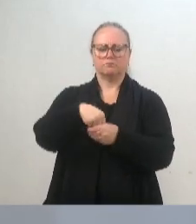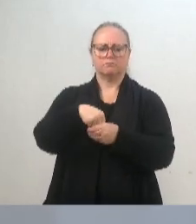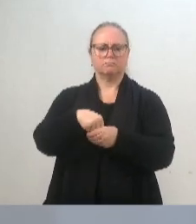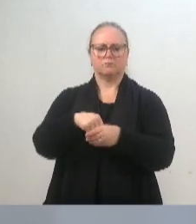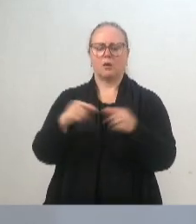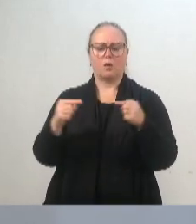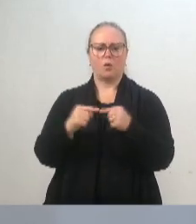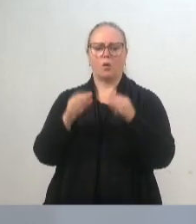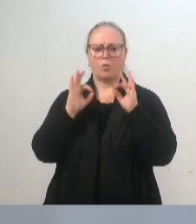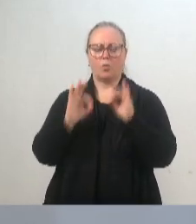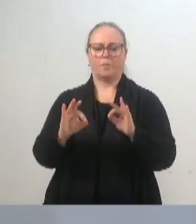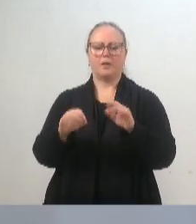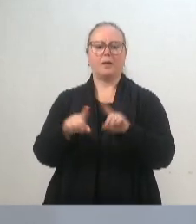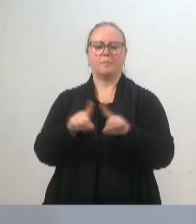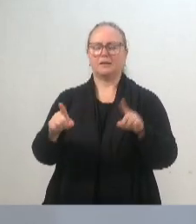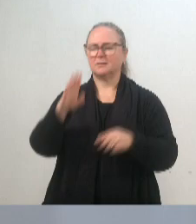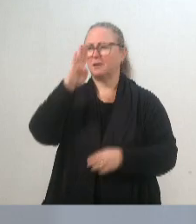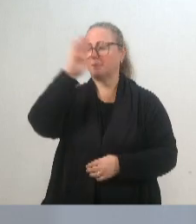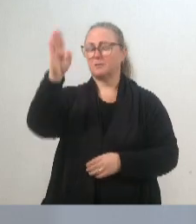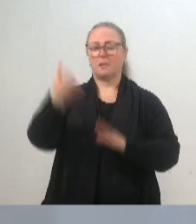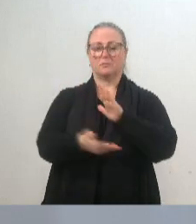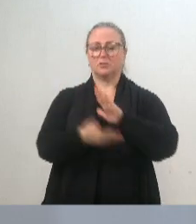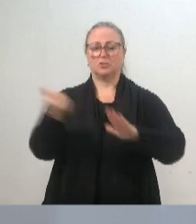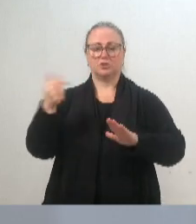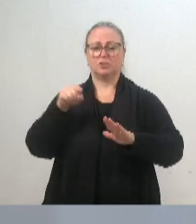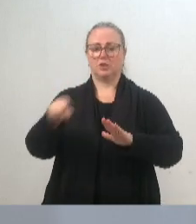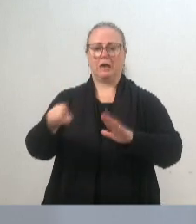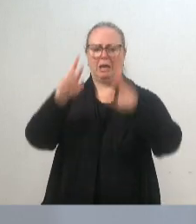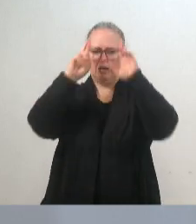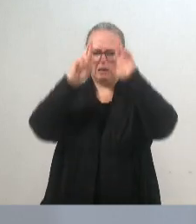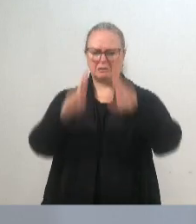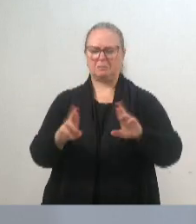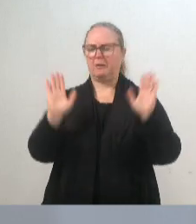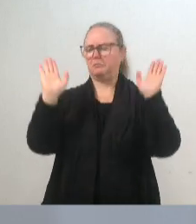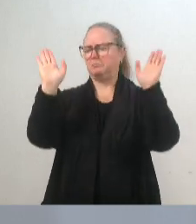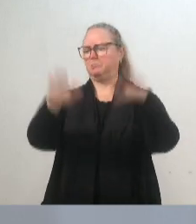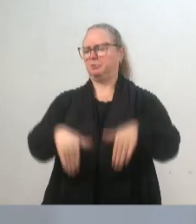principalmente, derrubar o senhor Alexandre de Moraes, que já não respeita a nossa Constituição há muito tempo. Obrigado.